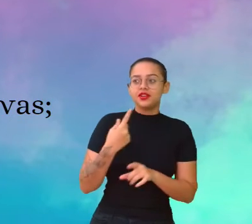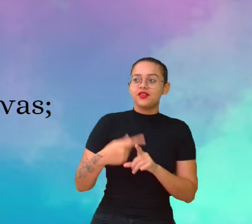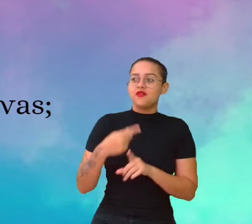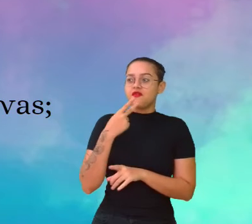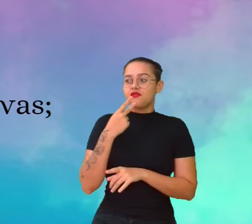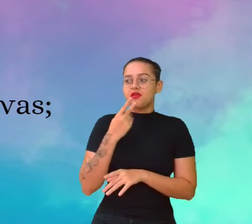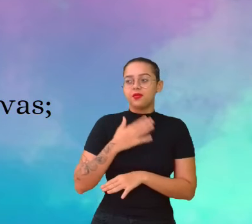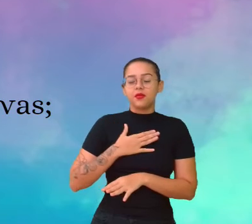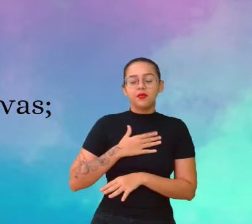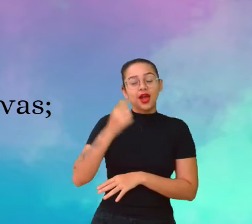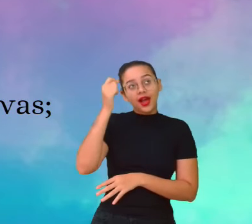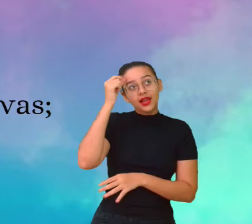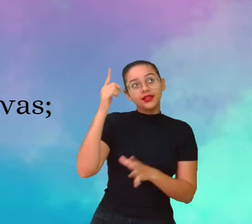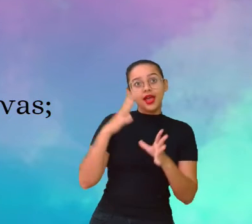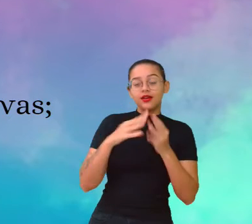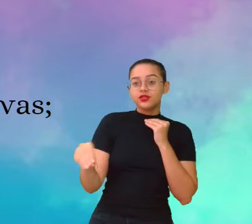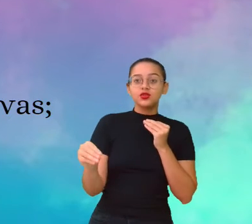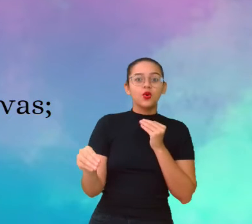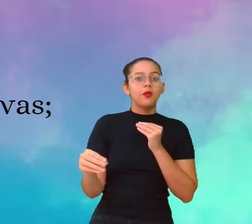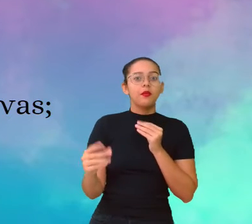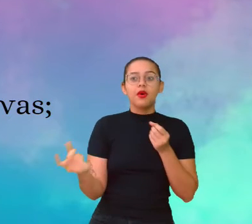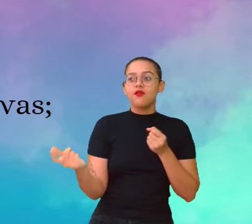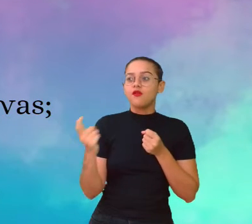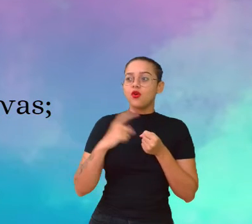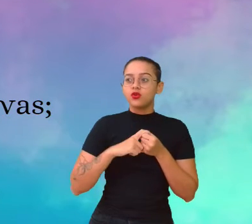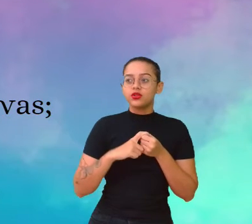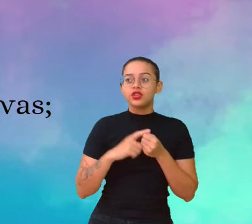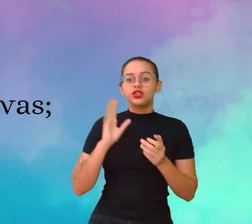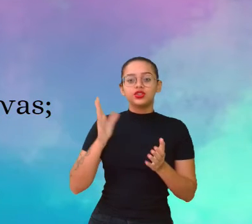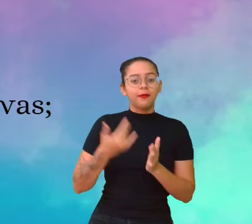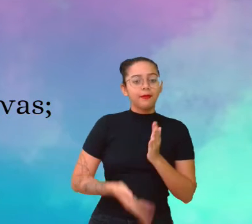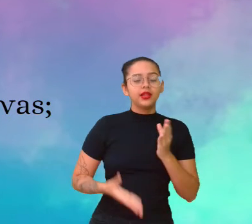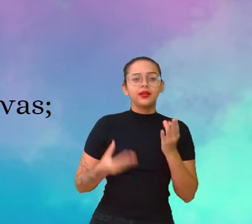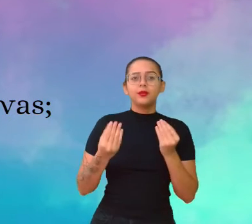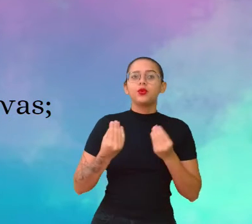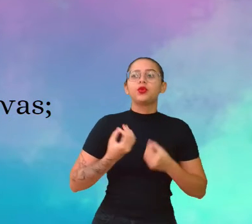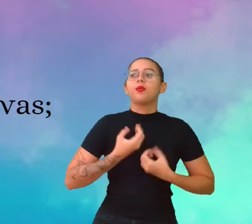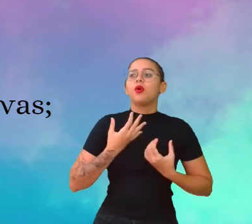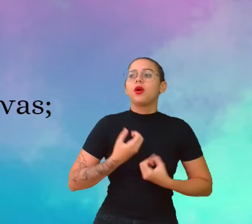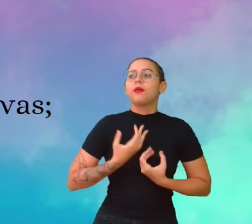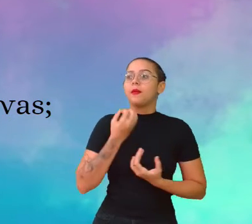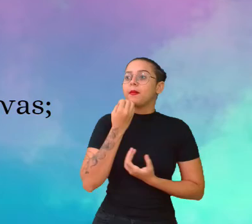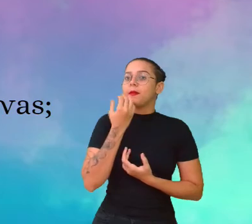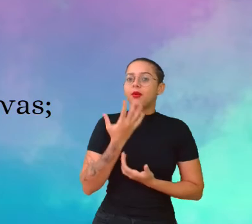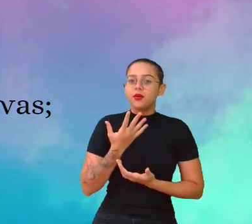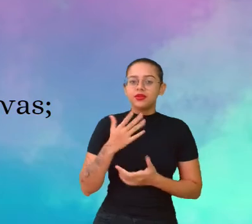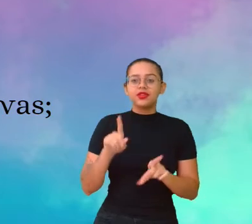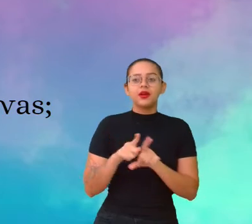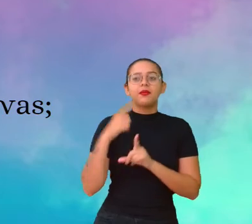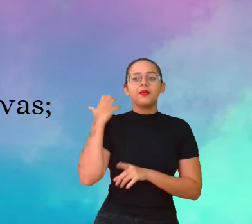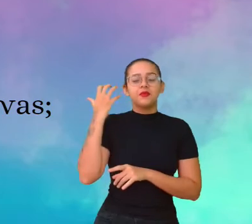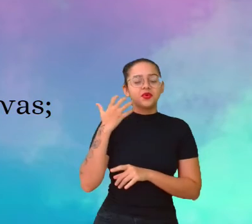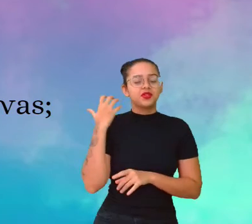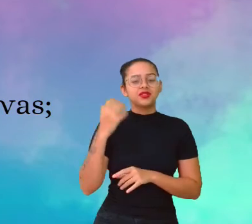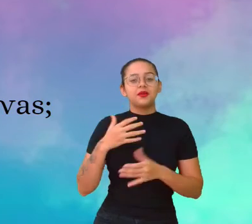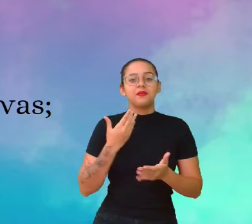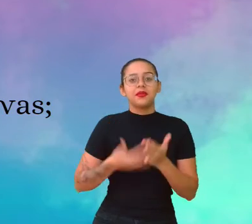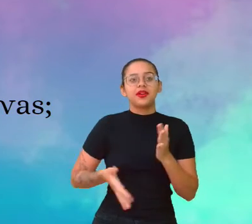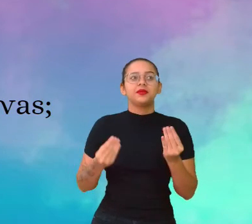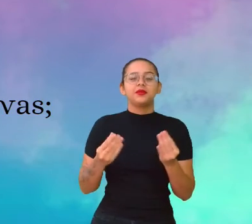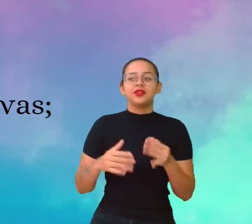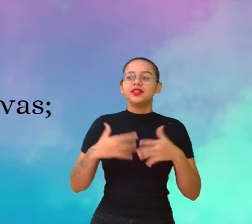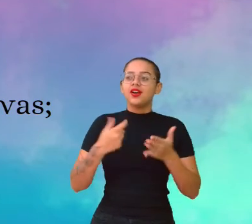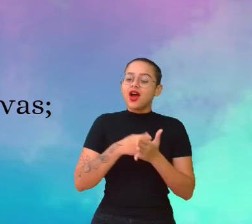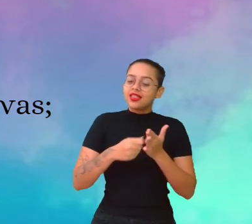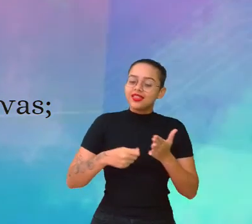vezes quando as ideias fogem assim, para voltar, já perdi muito poema bom nisso aí, muita música também, né? Então anotar